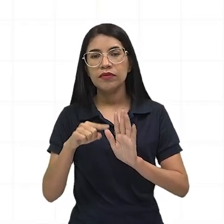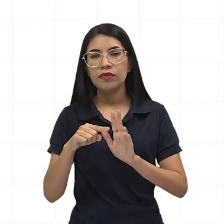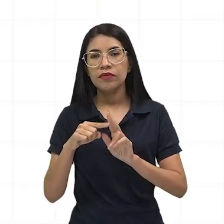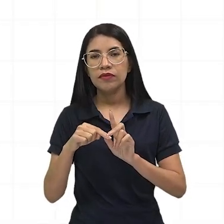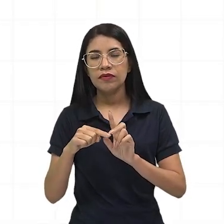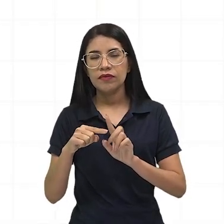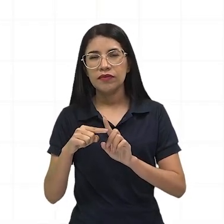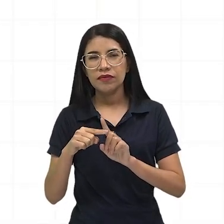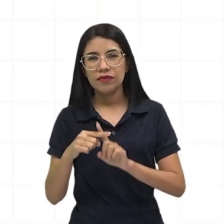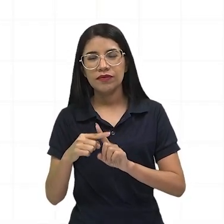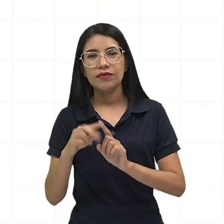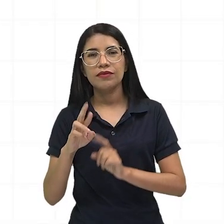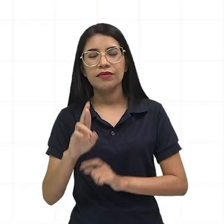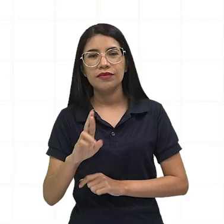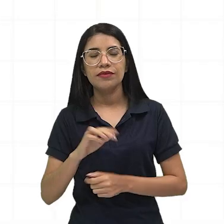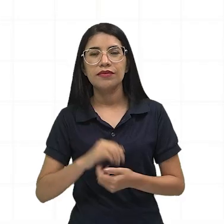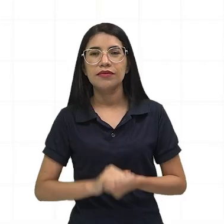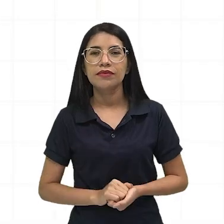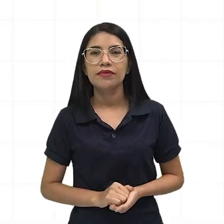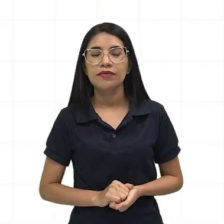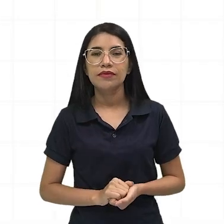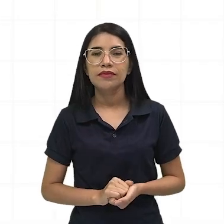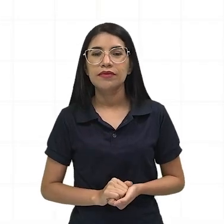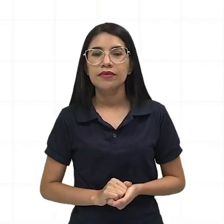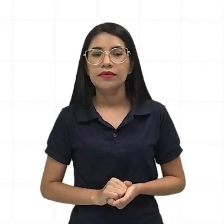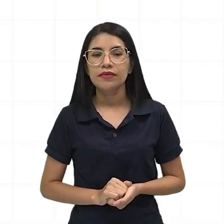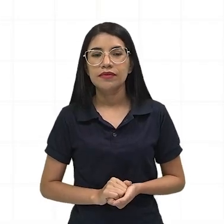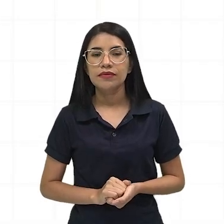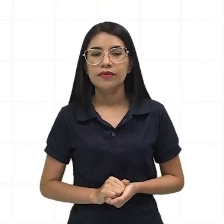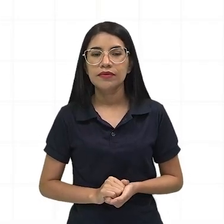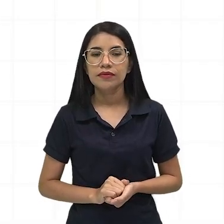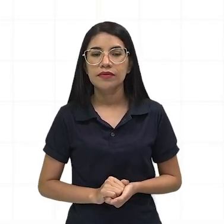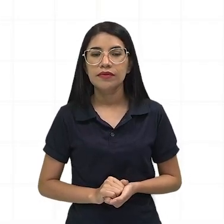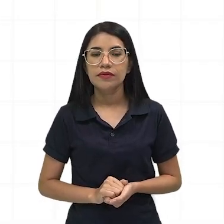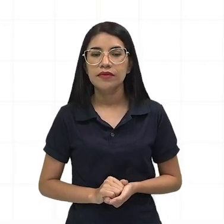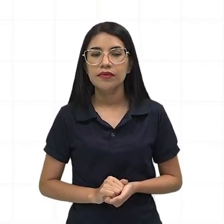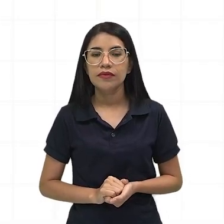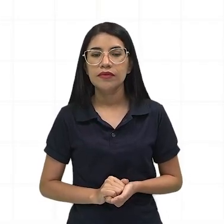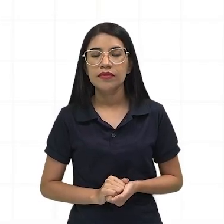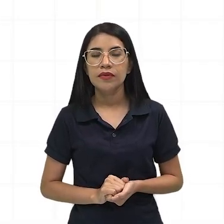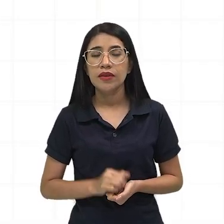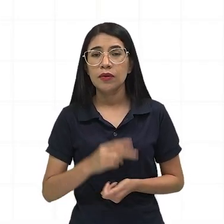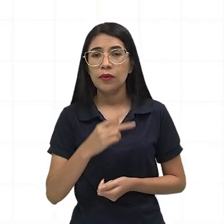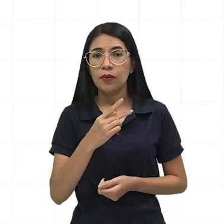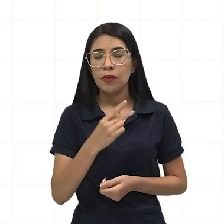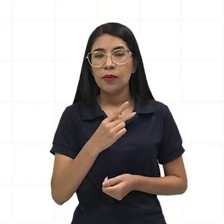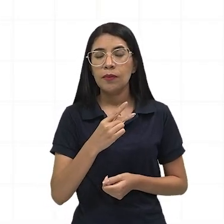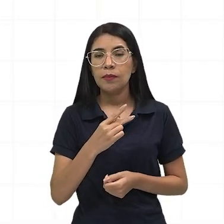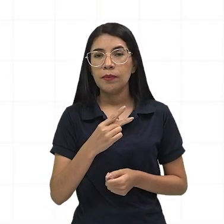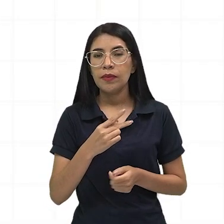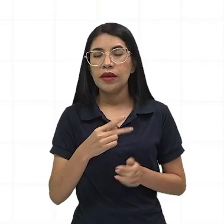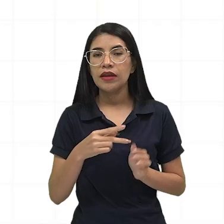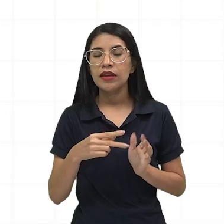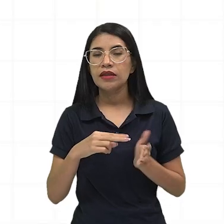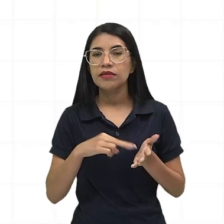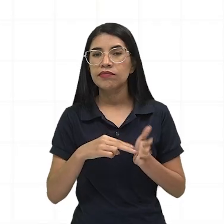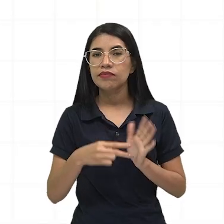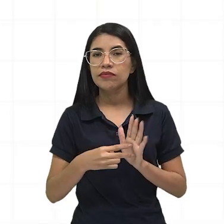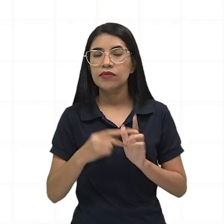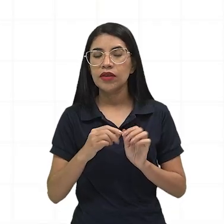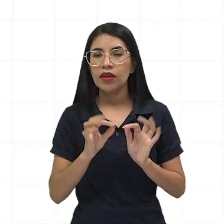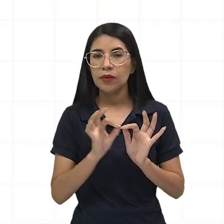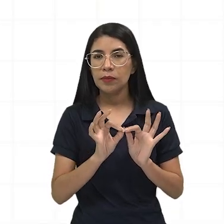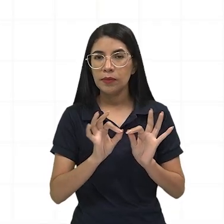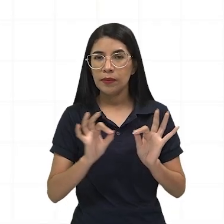r, que em outras palavras é o quê? Isso aqui, o perímetro, ele vai, então, nos dar o